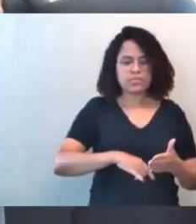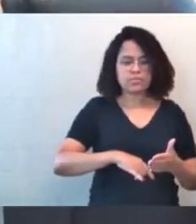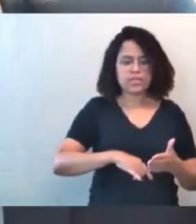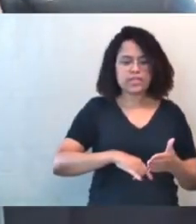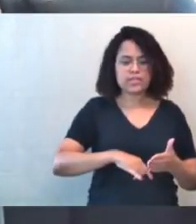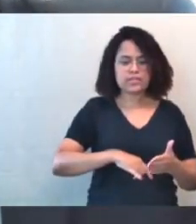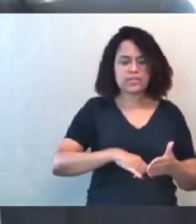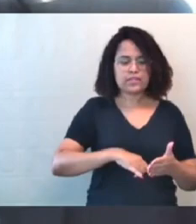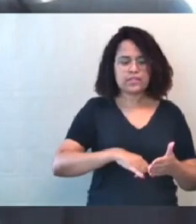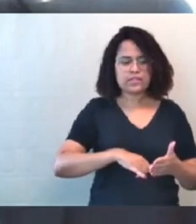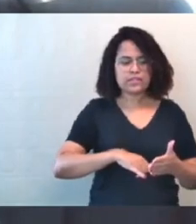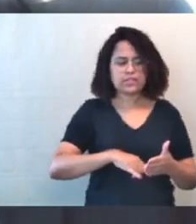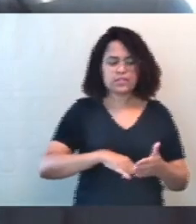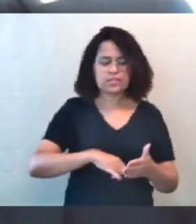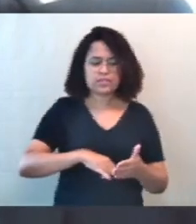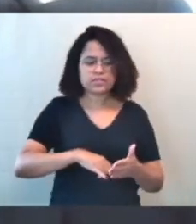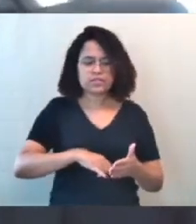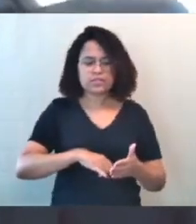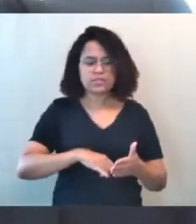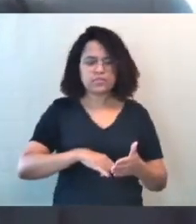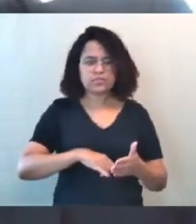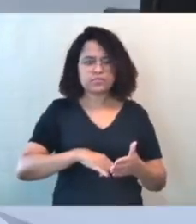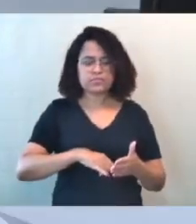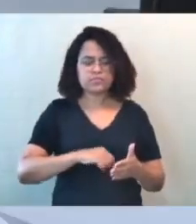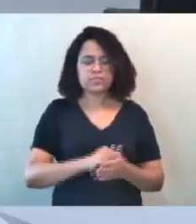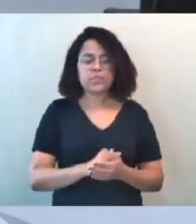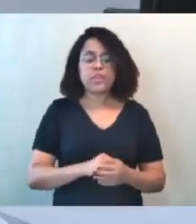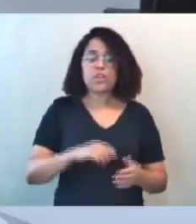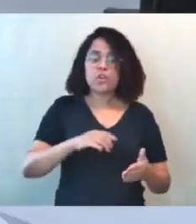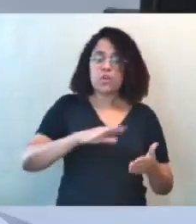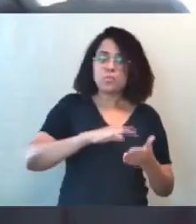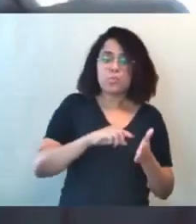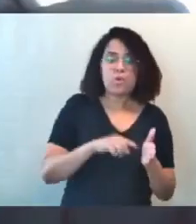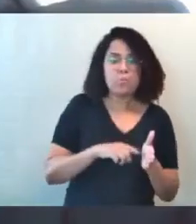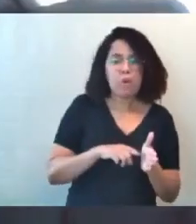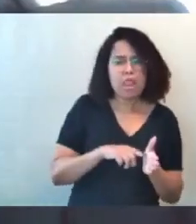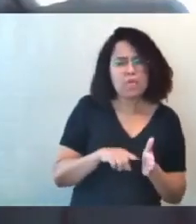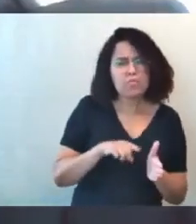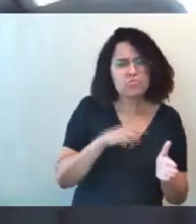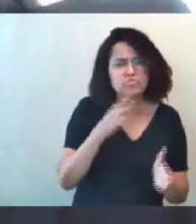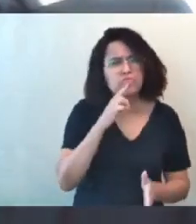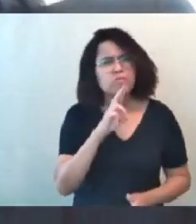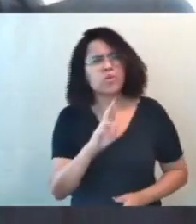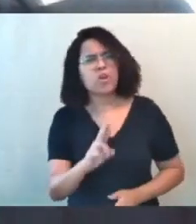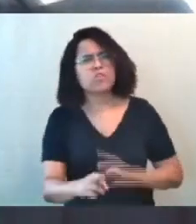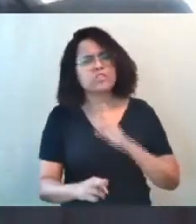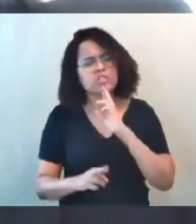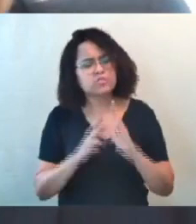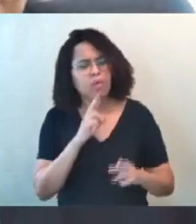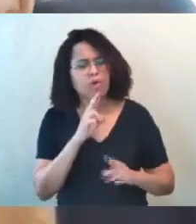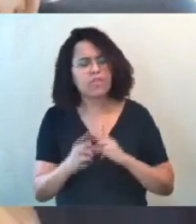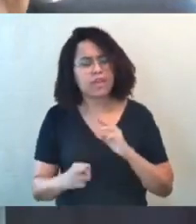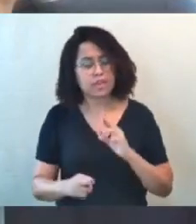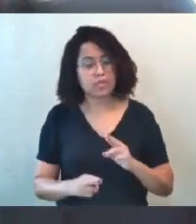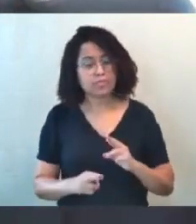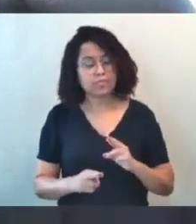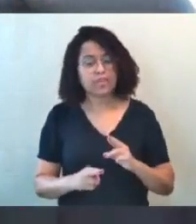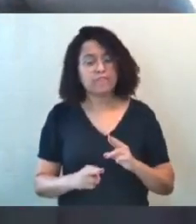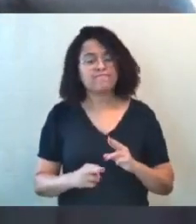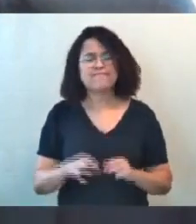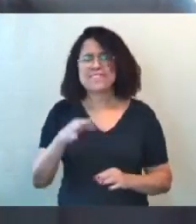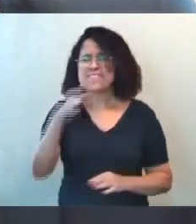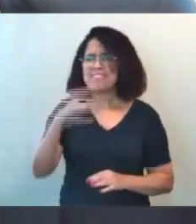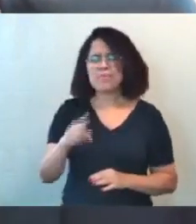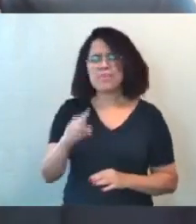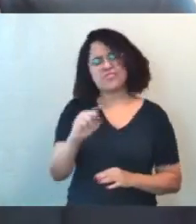nós temos mantido uma linha muito consistente de resposta. Isso, exatamente isso.